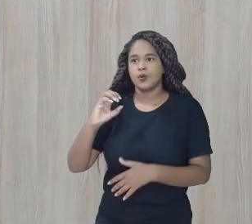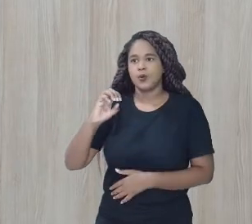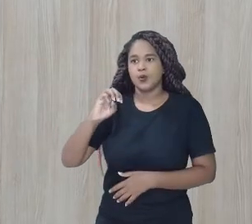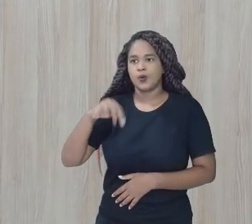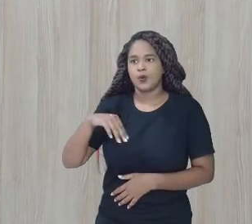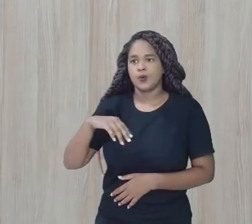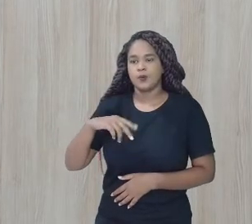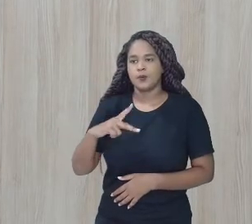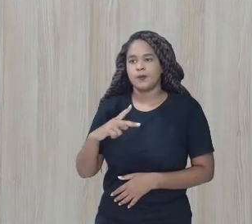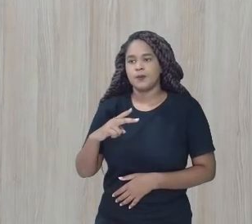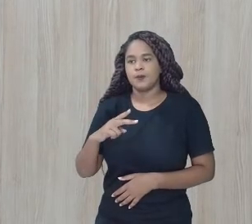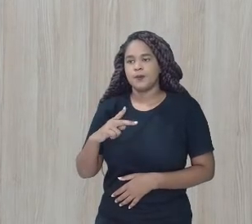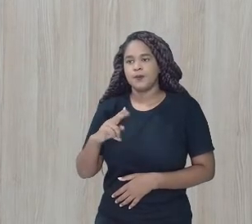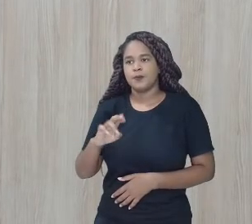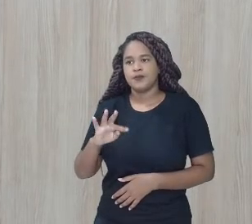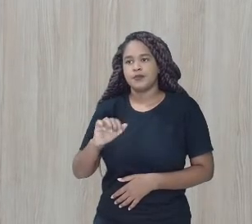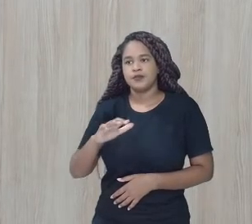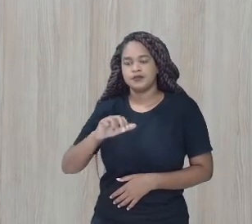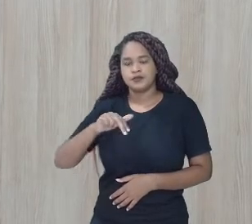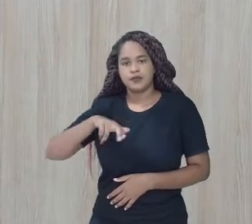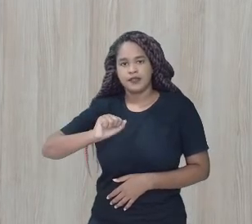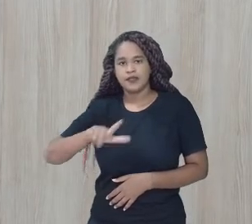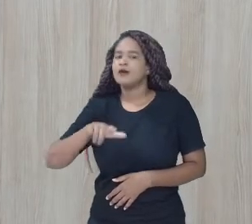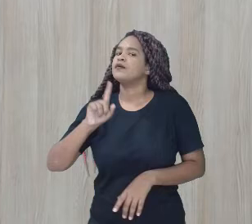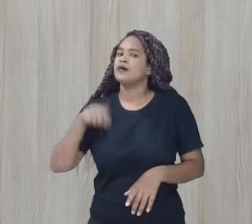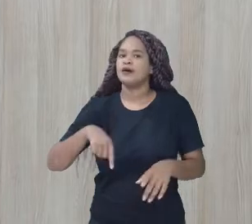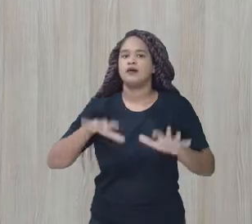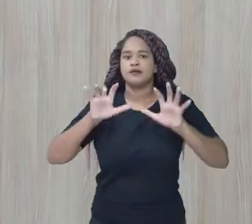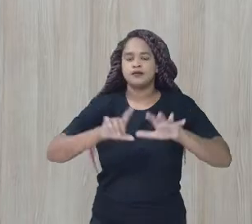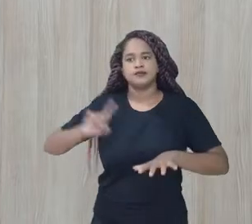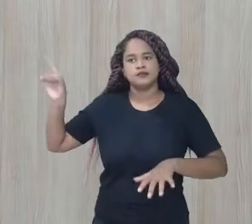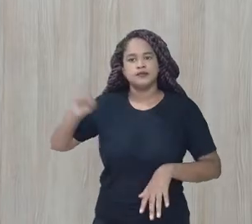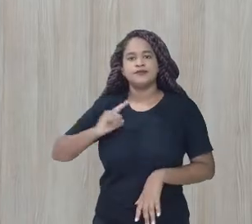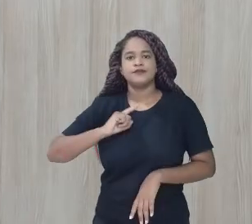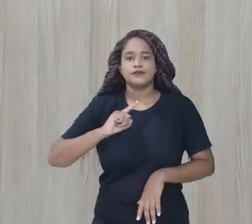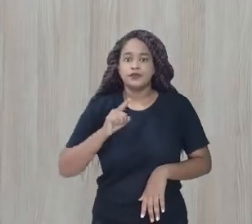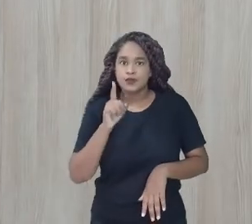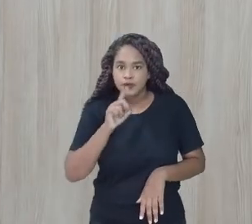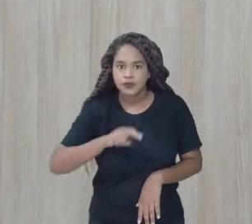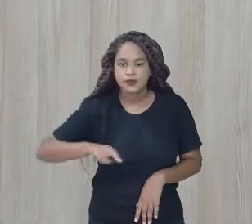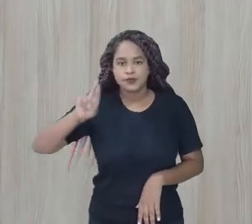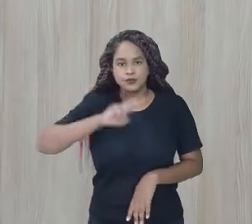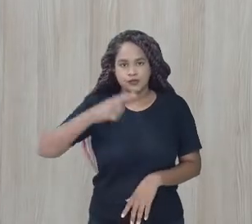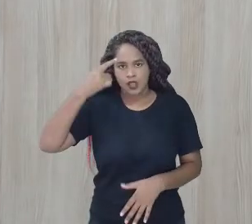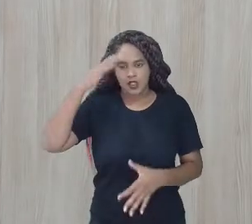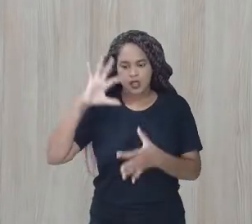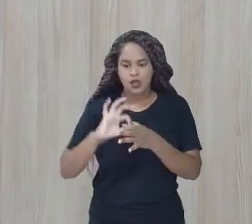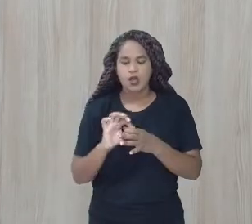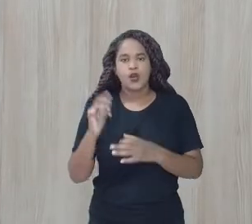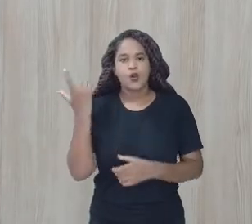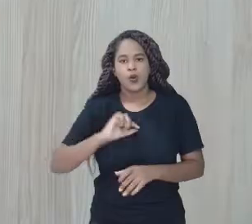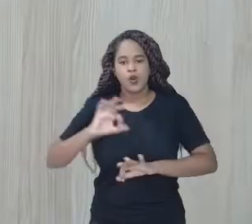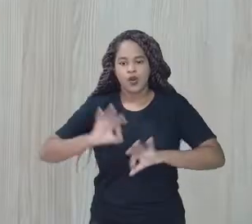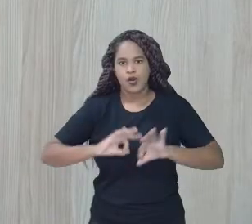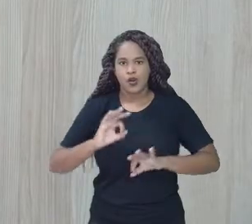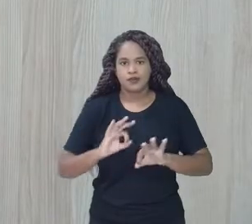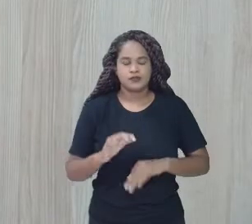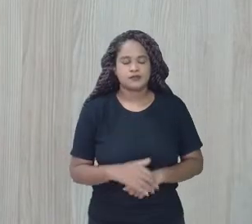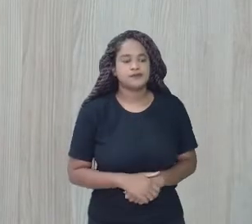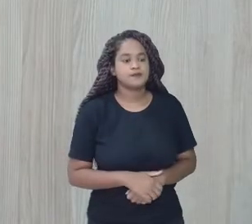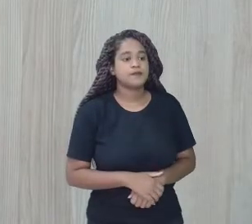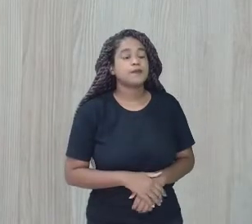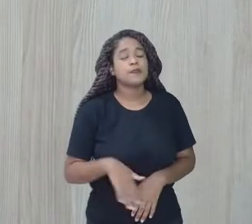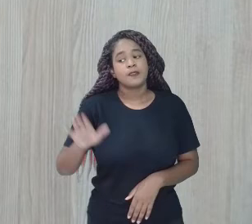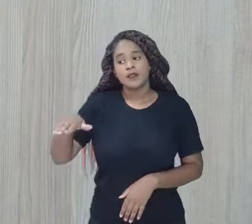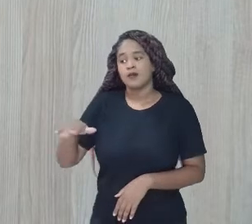você utilizar esse raciocínio para executar determinadas tarefas, tá certo? Professora, Oi, meu bem. João está com a dúvida aqui,